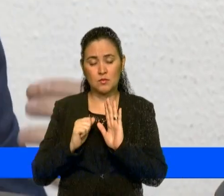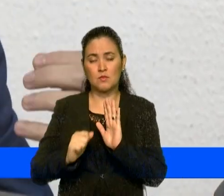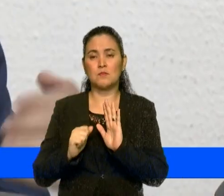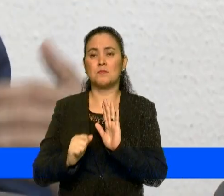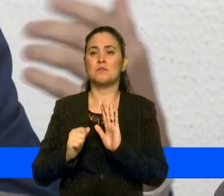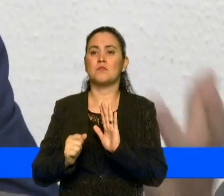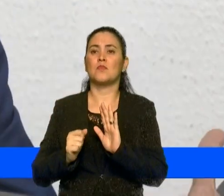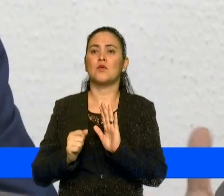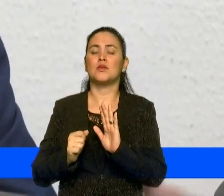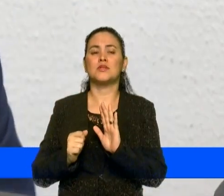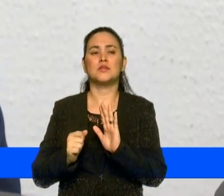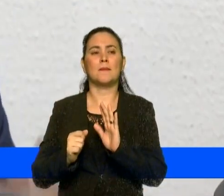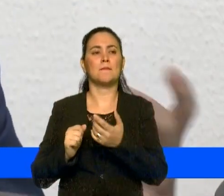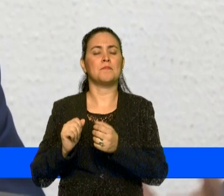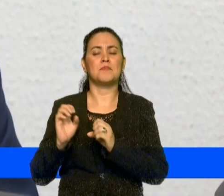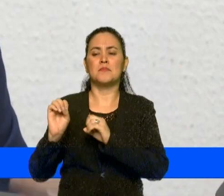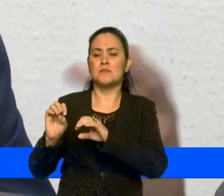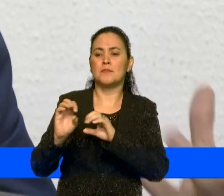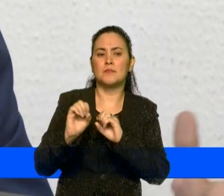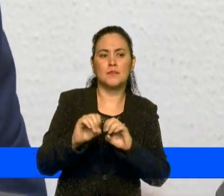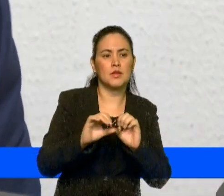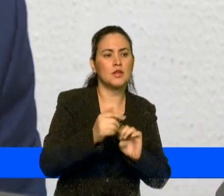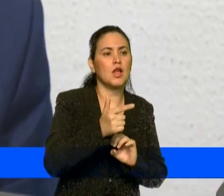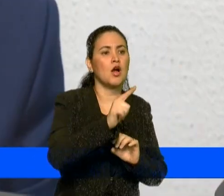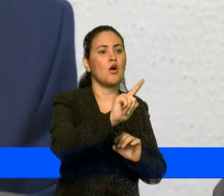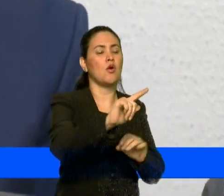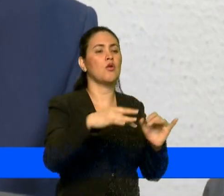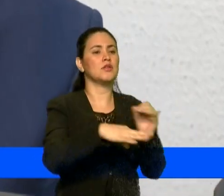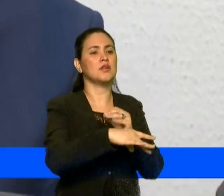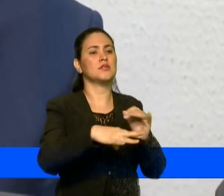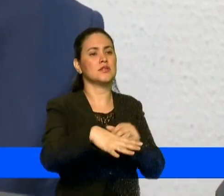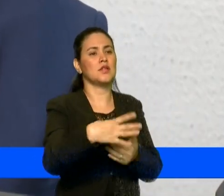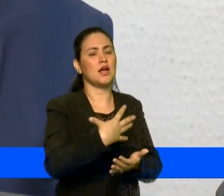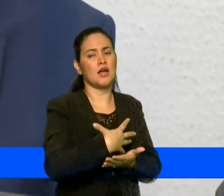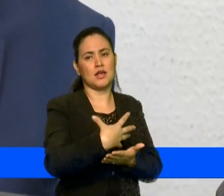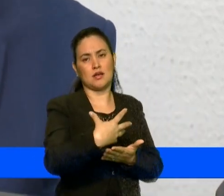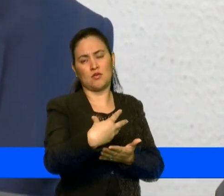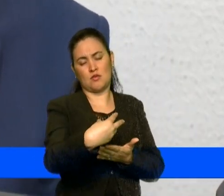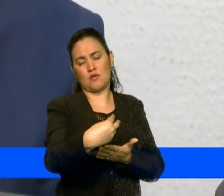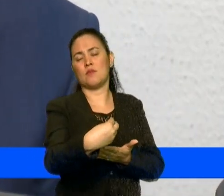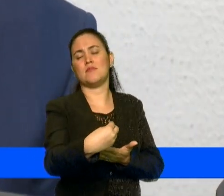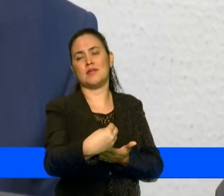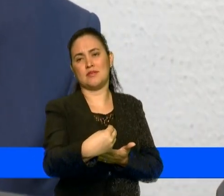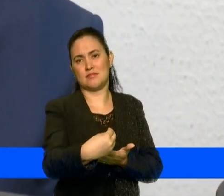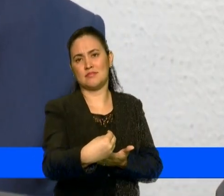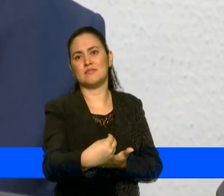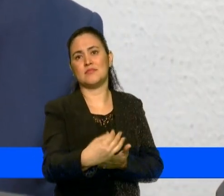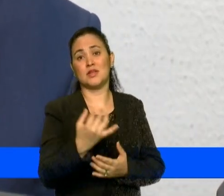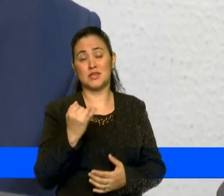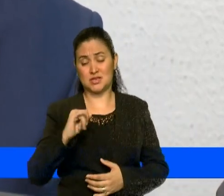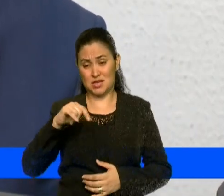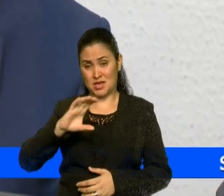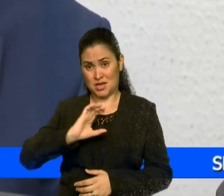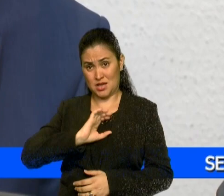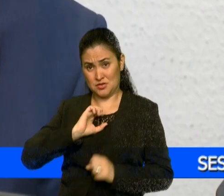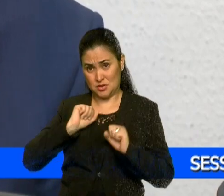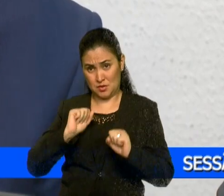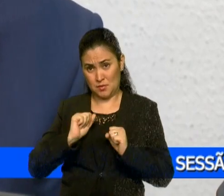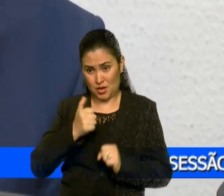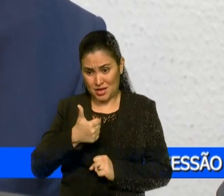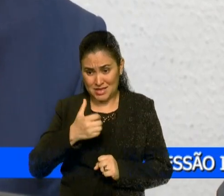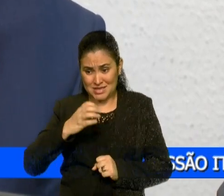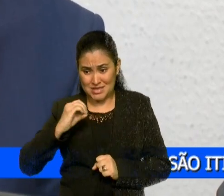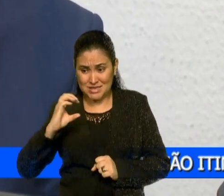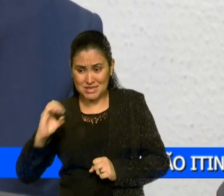não, vale se dizer que Caxias consegue ter uma arrecadação melhor, mas toda cidade, se Caxias pode 100 a cada semestre, a cidade pode